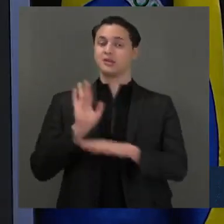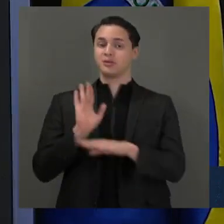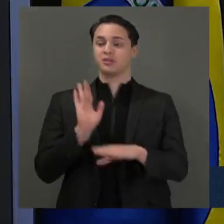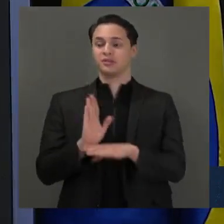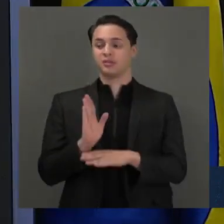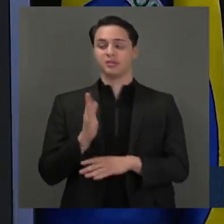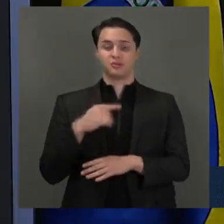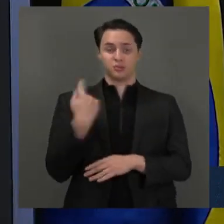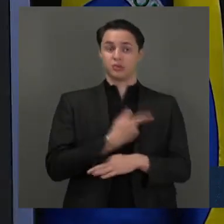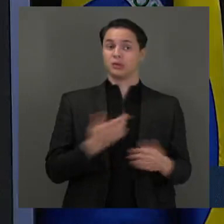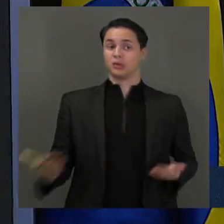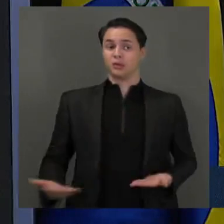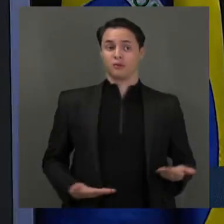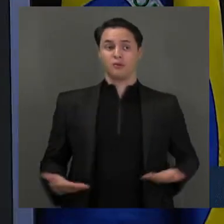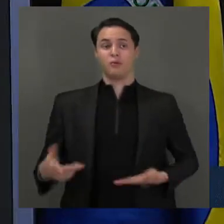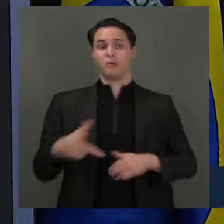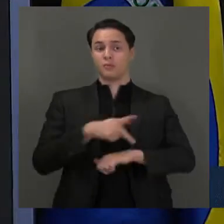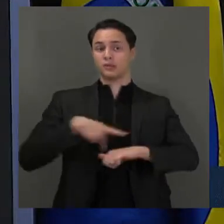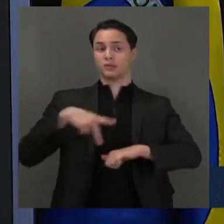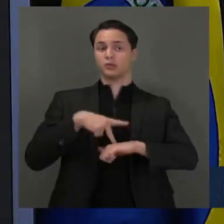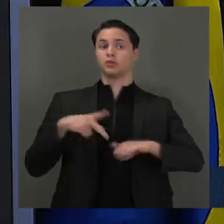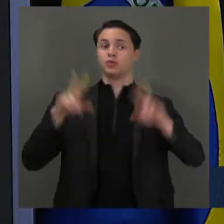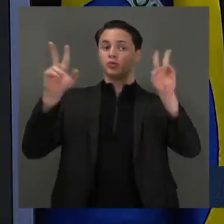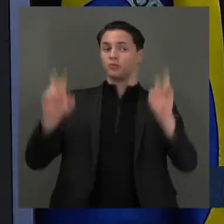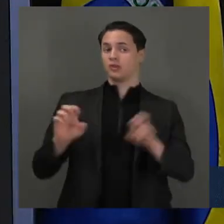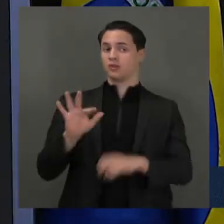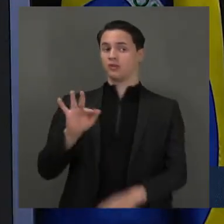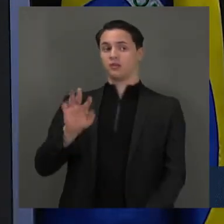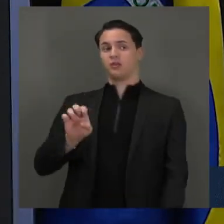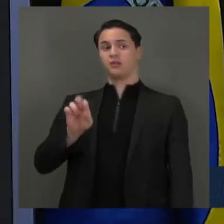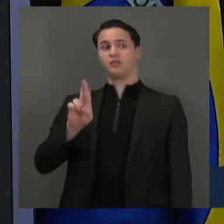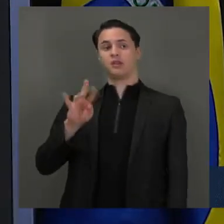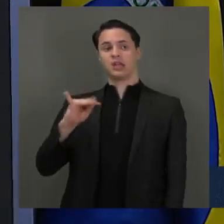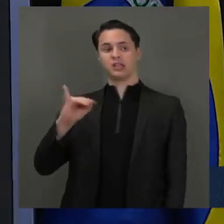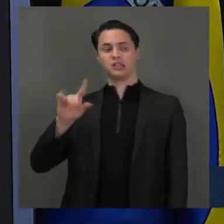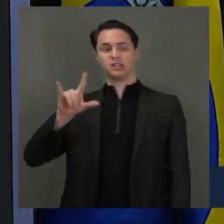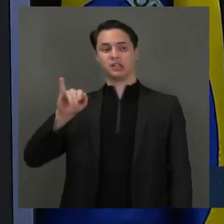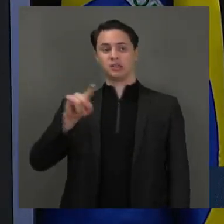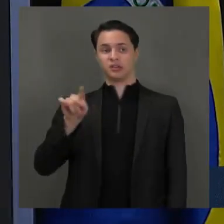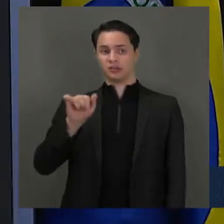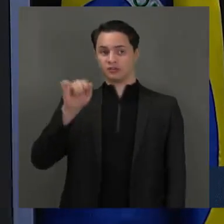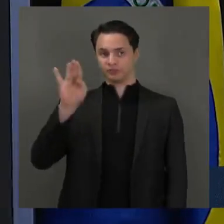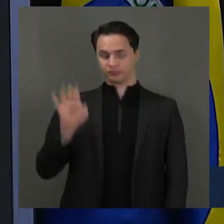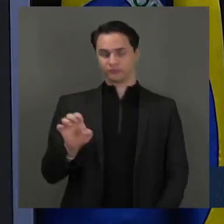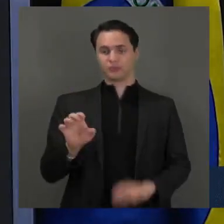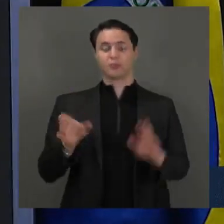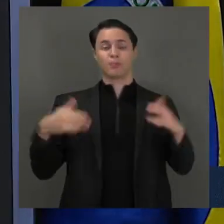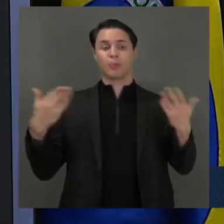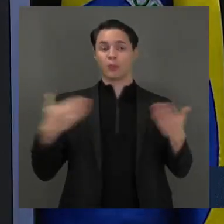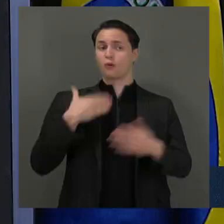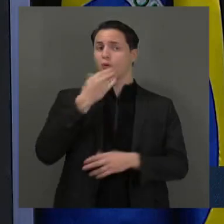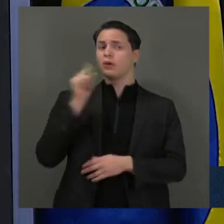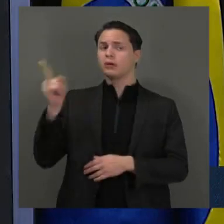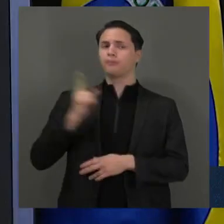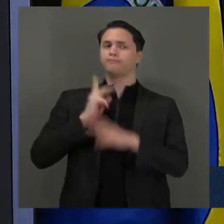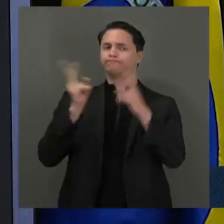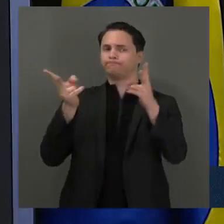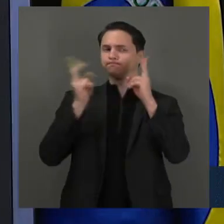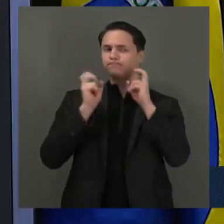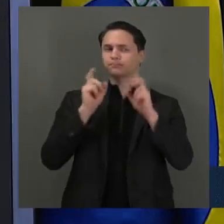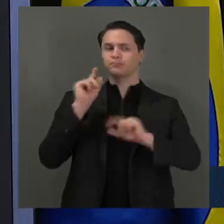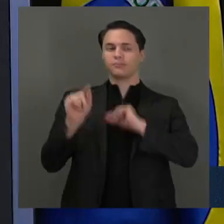serviram ao nosso país, a questão dos fertilizantes. O ministro Geraldo Alckmin teve a percepção